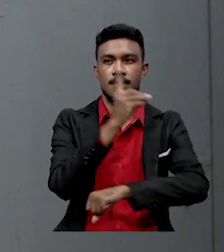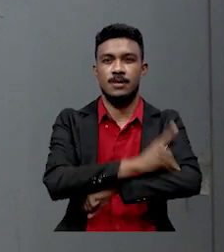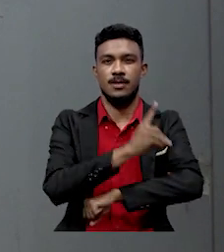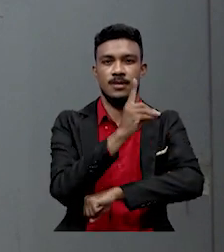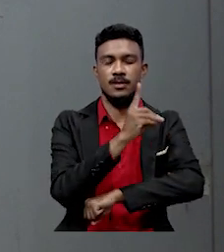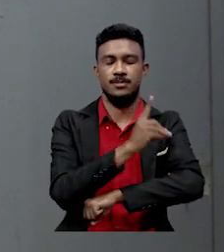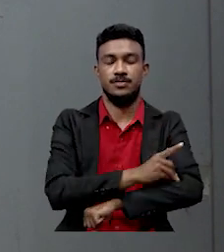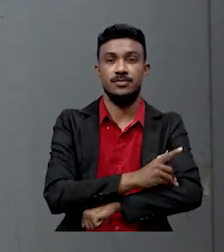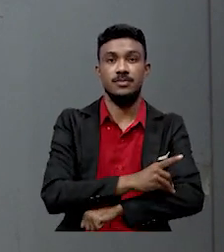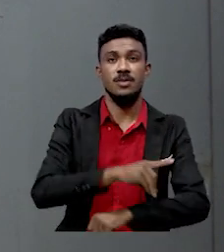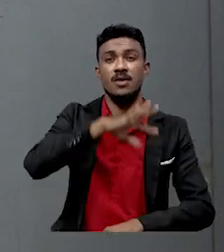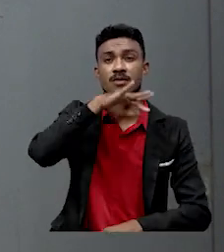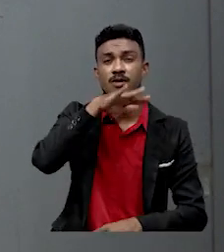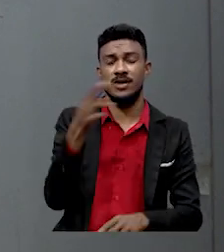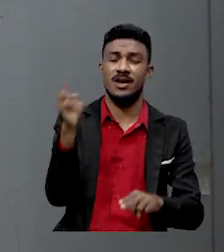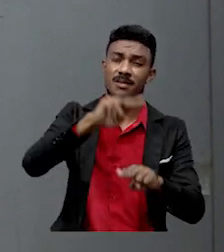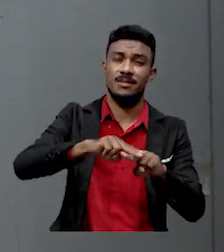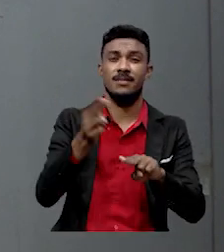lor loron, lisu ne, amenta bebe.